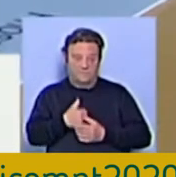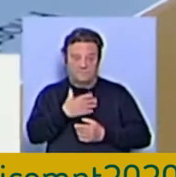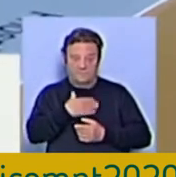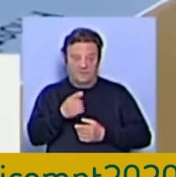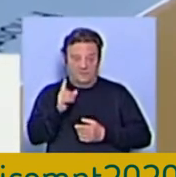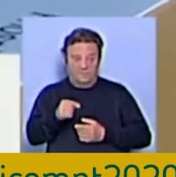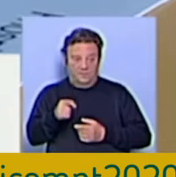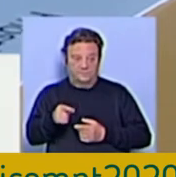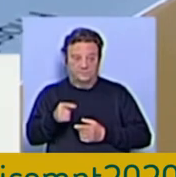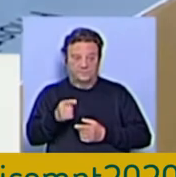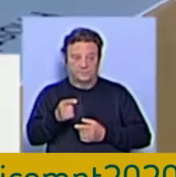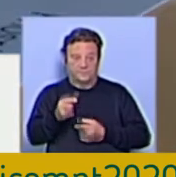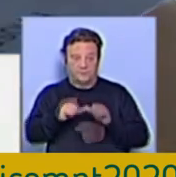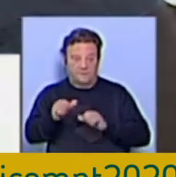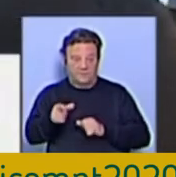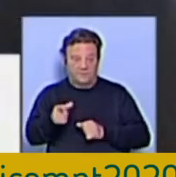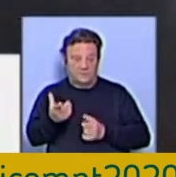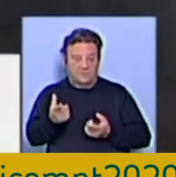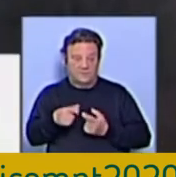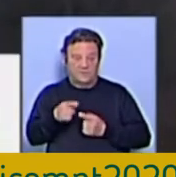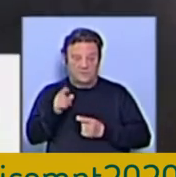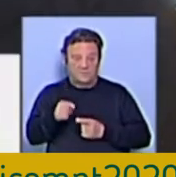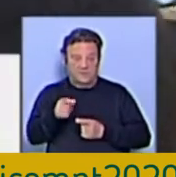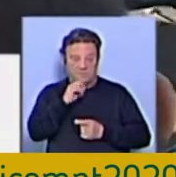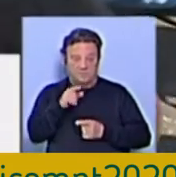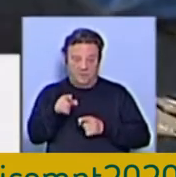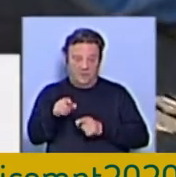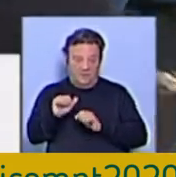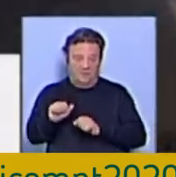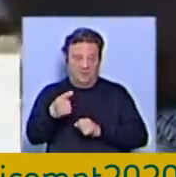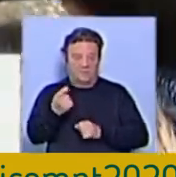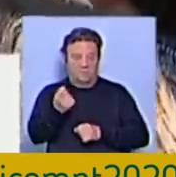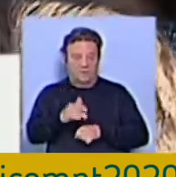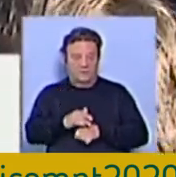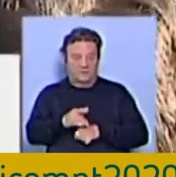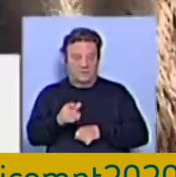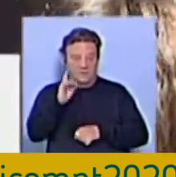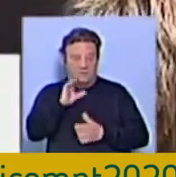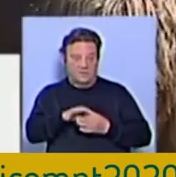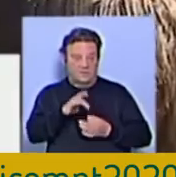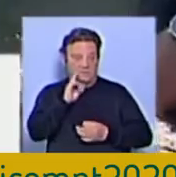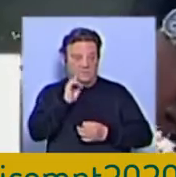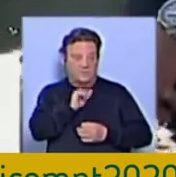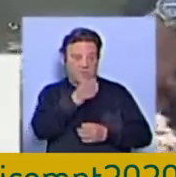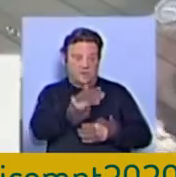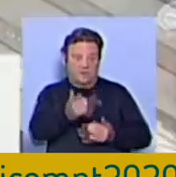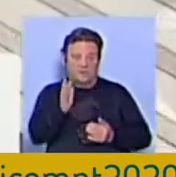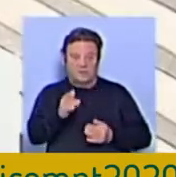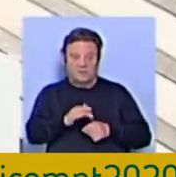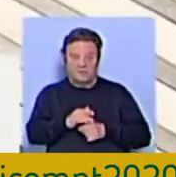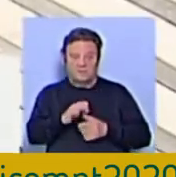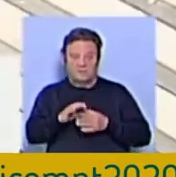que possível queremos retomar as análises mensais assegurados pela equipa da plataforma e pelos bombeiros e numa segunda fase quando for seguro para